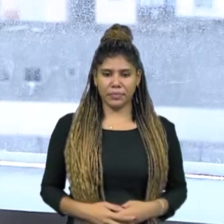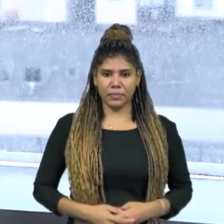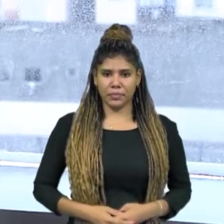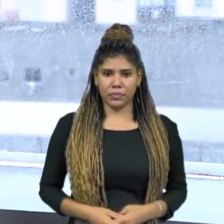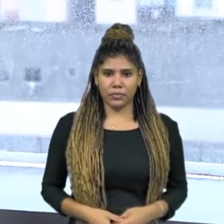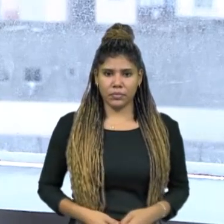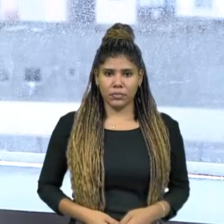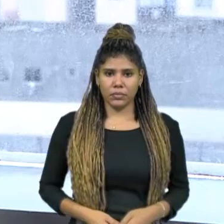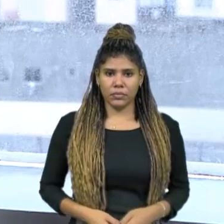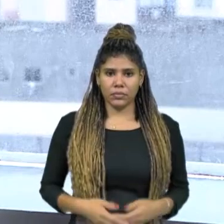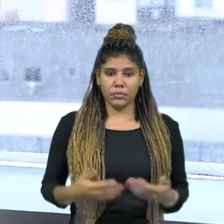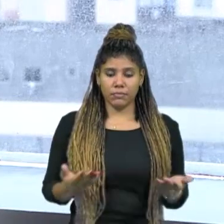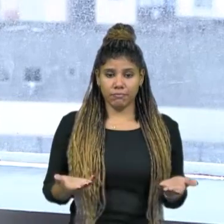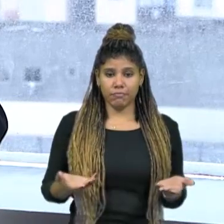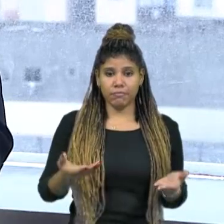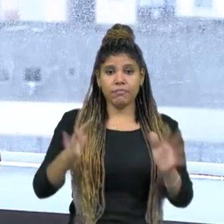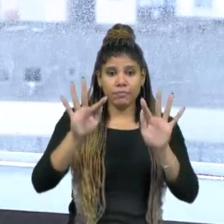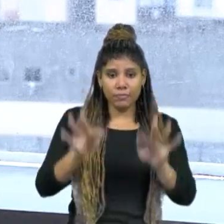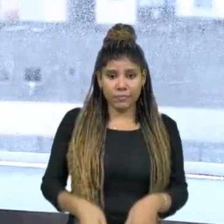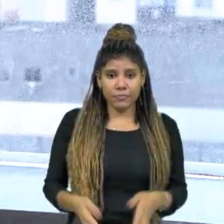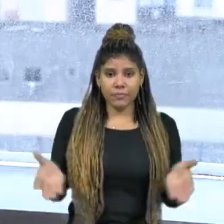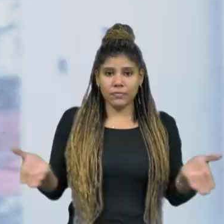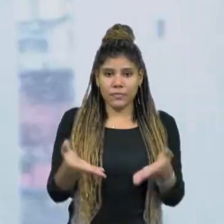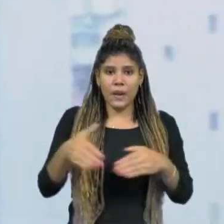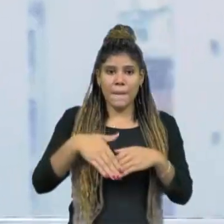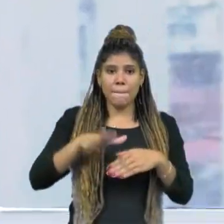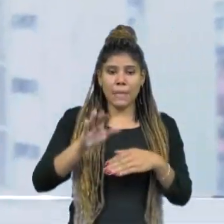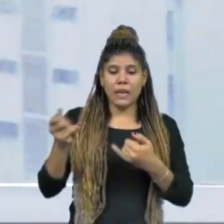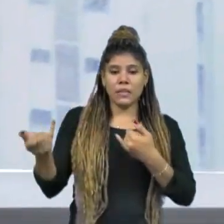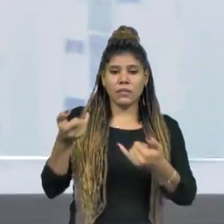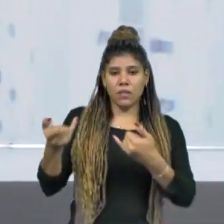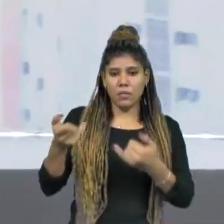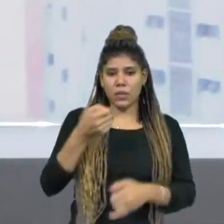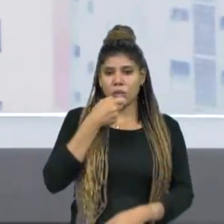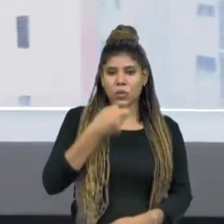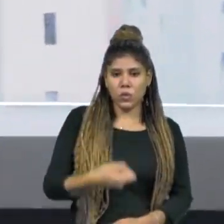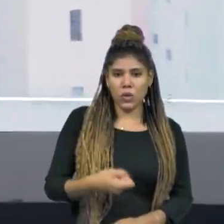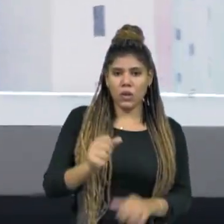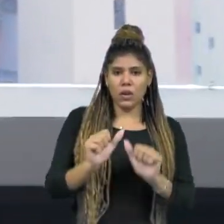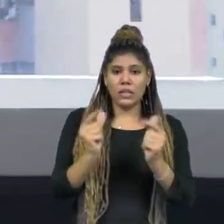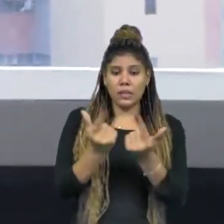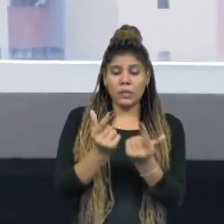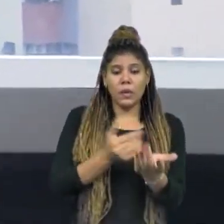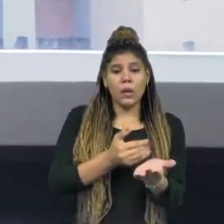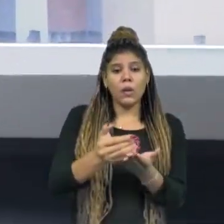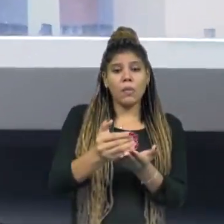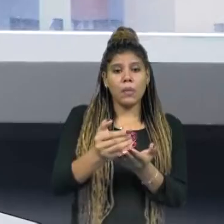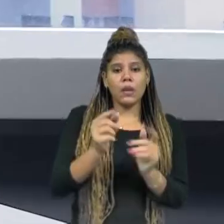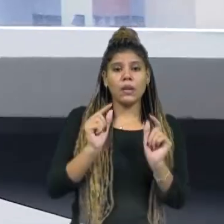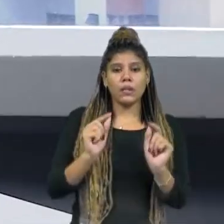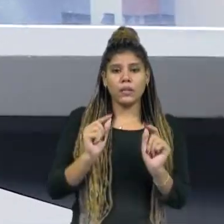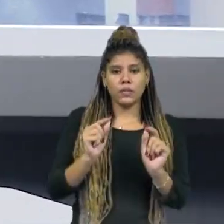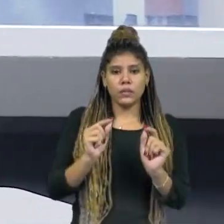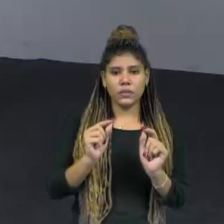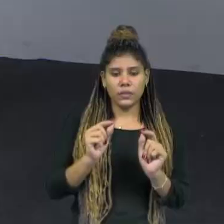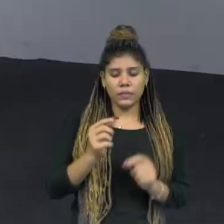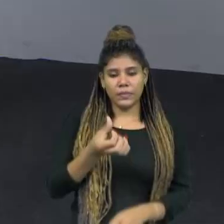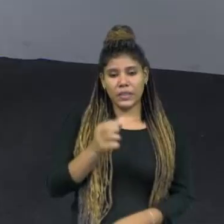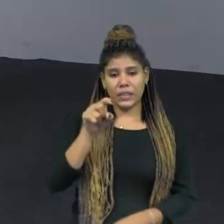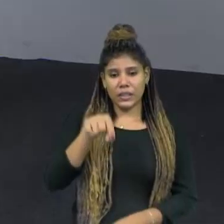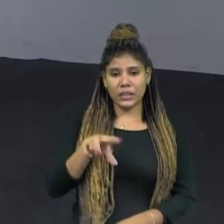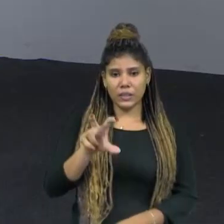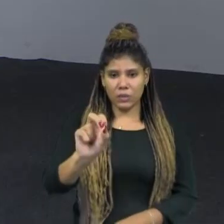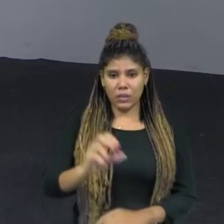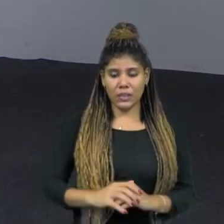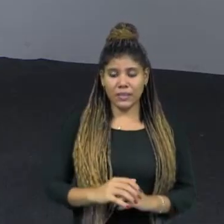O Jornal Primeiro Expediente fica por aqui. Mais notícias no Jornal Assembleia, que começa às 10 para as 7 da noite. A você